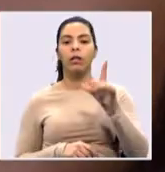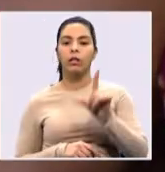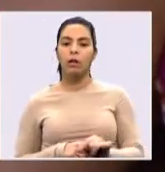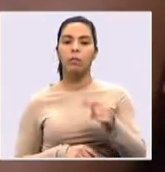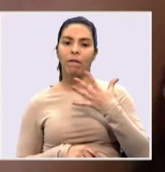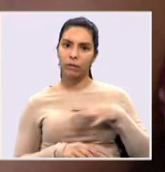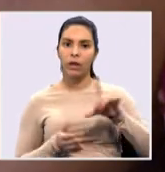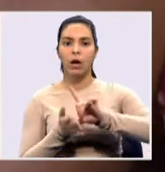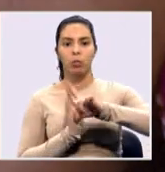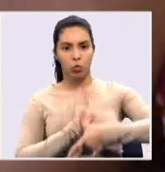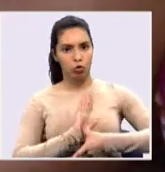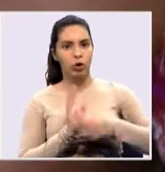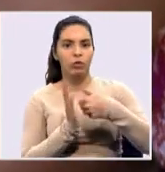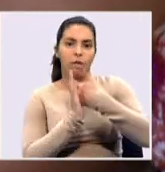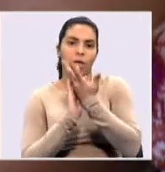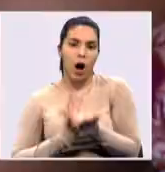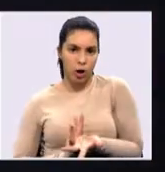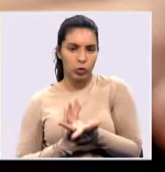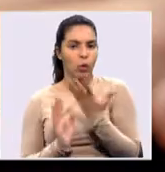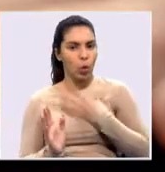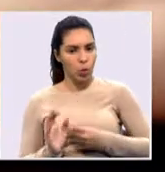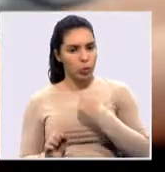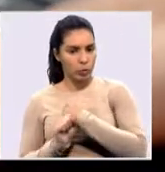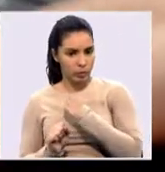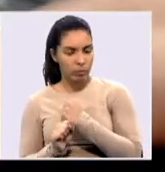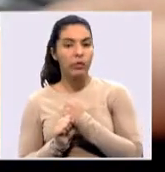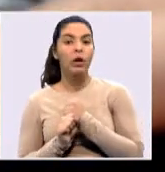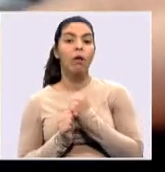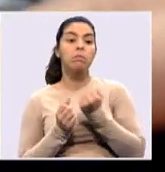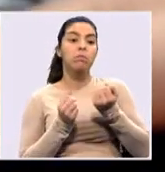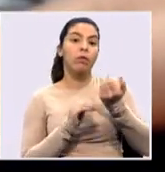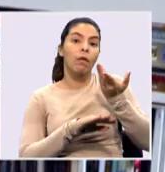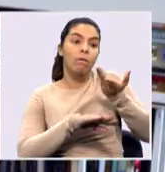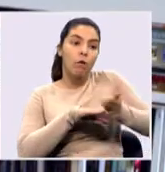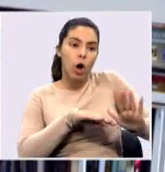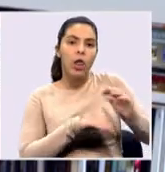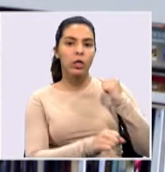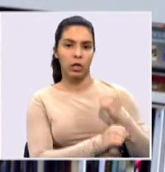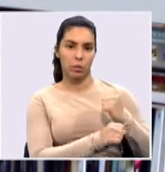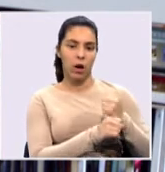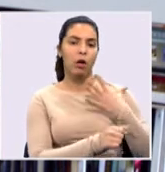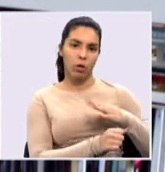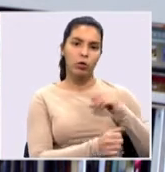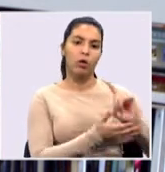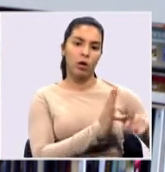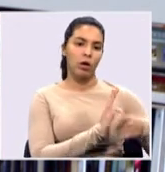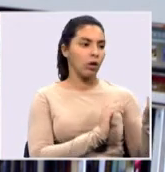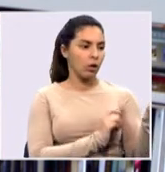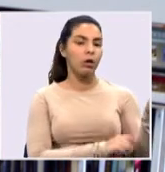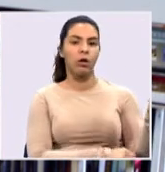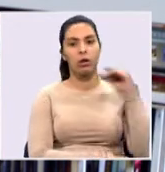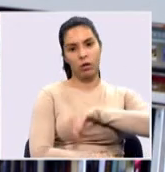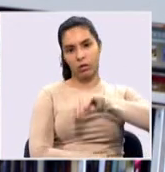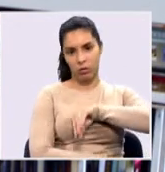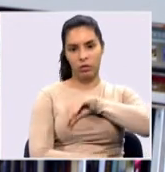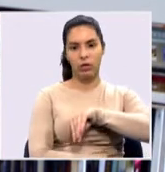Quero continuar a ter vários projetos. Quero que os meus projetos extra-trabalho comecem a dar